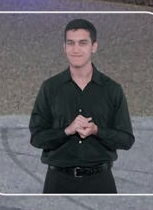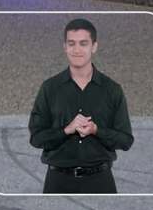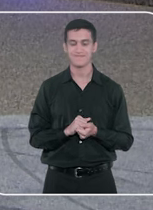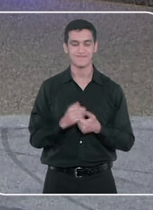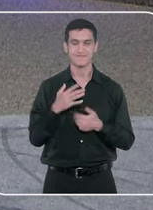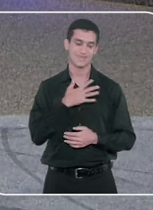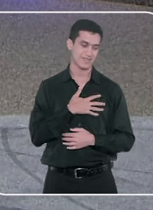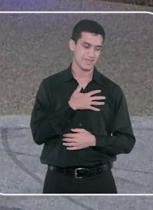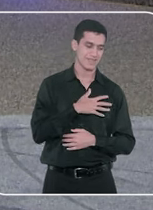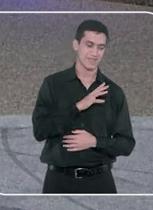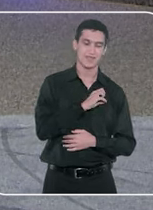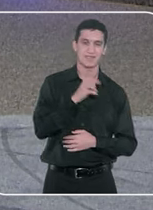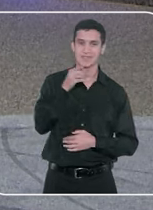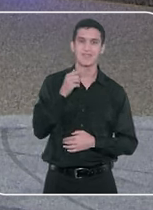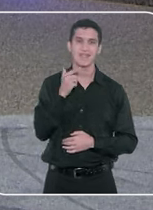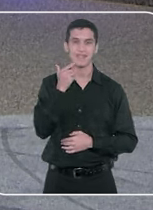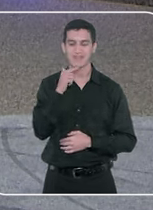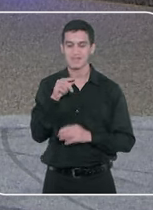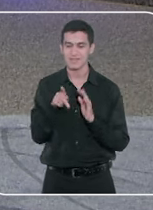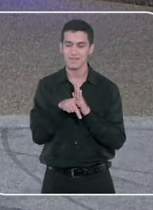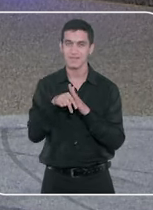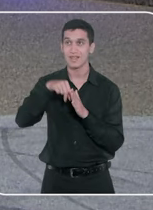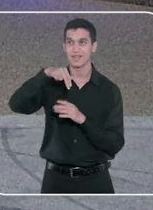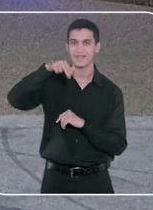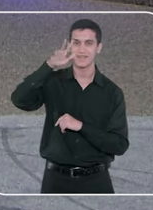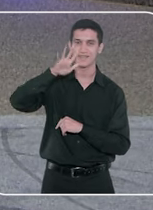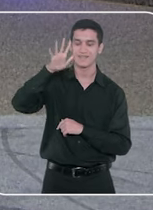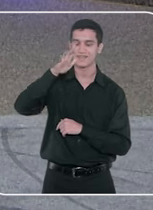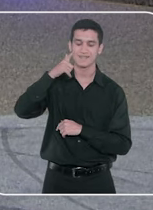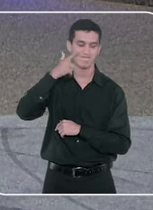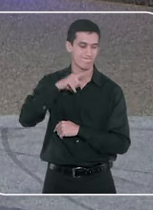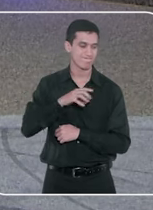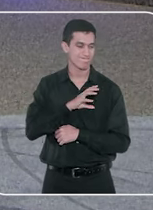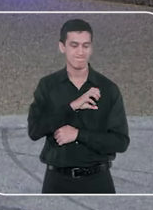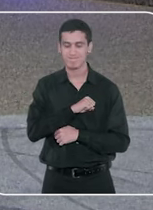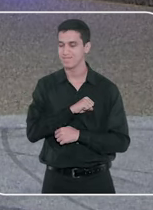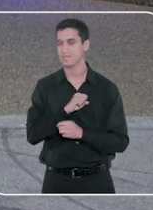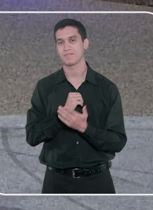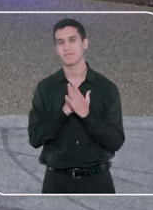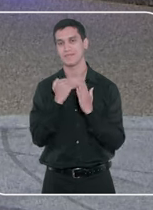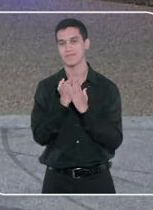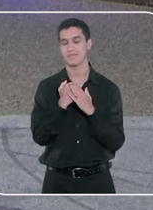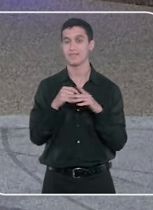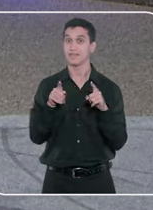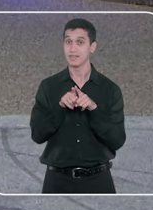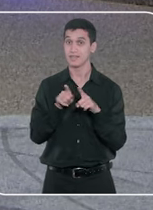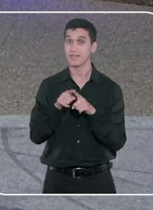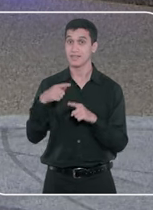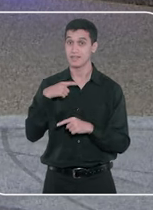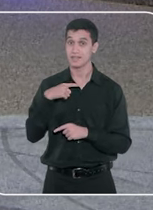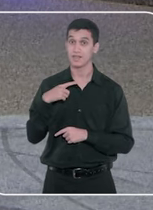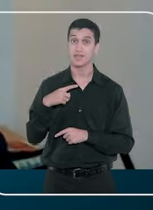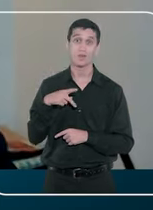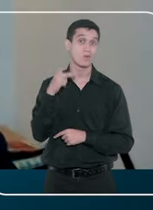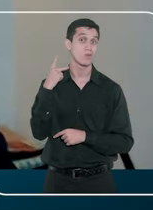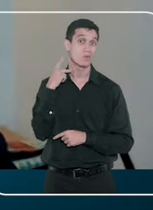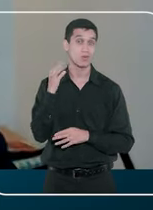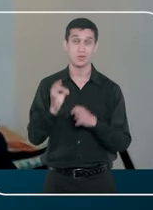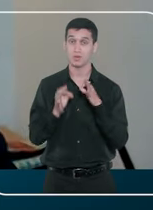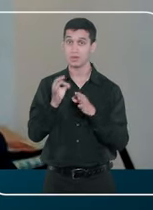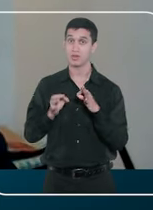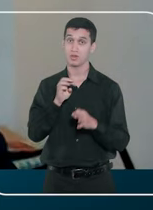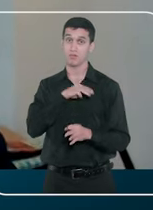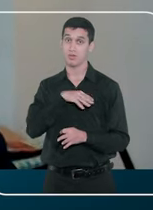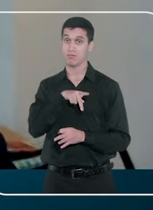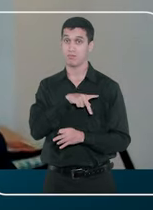sotaque do nosso Nordeste, eu amo, estou apaixonada ainda mais. Então, estou aqui também com o promotor de justiça do Ministério Público